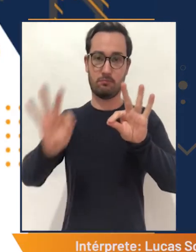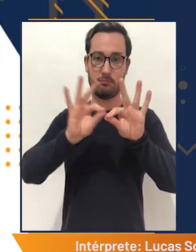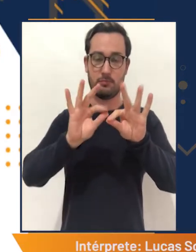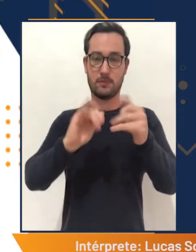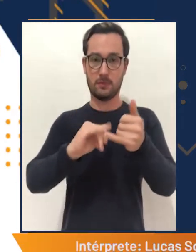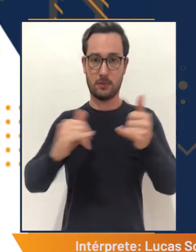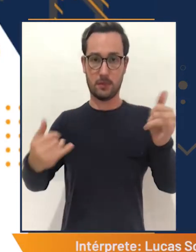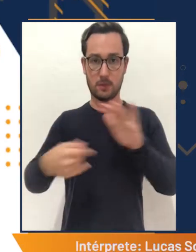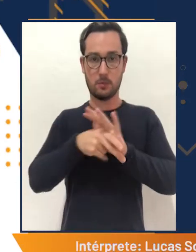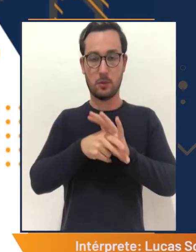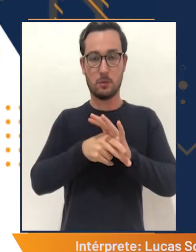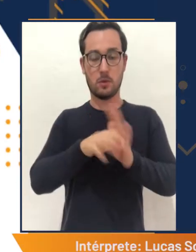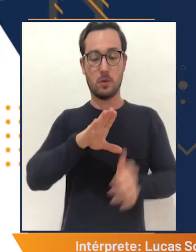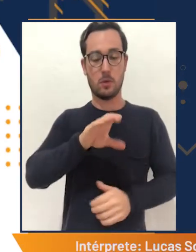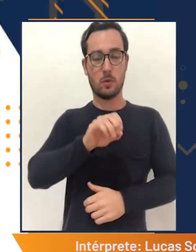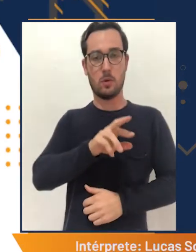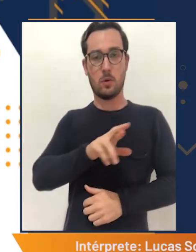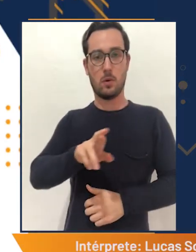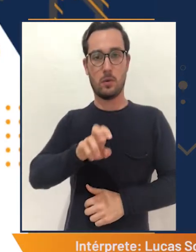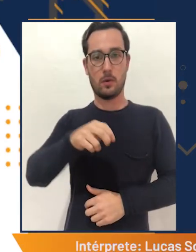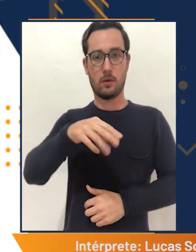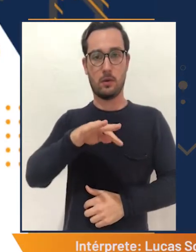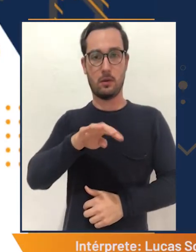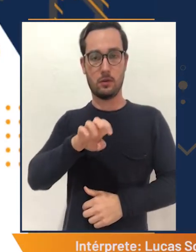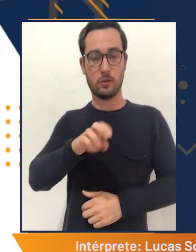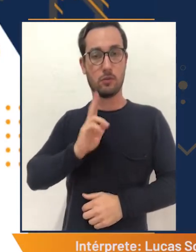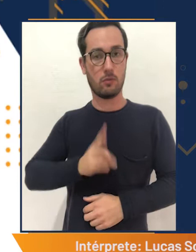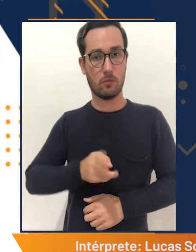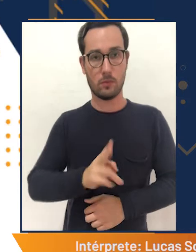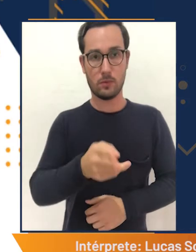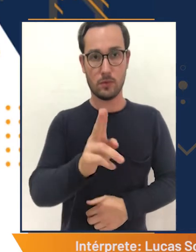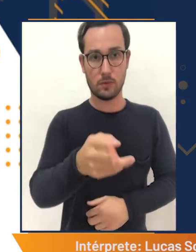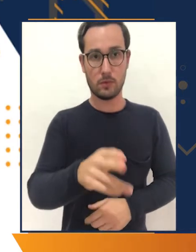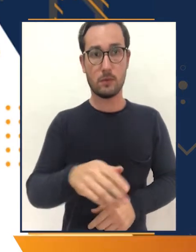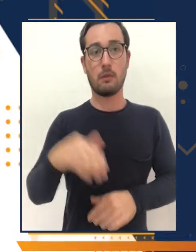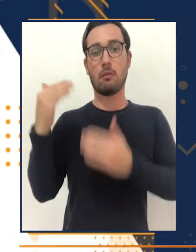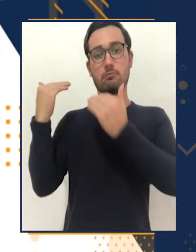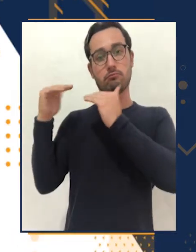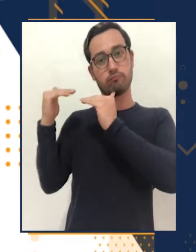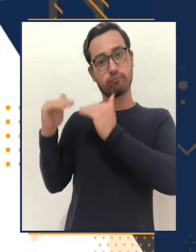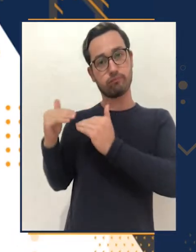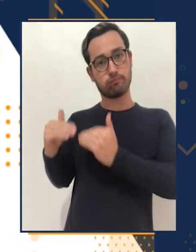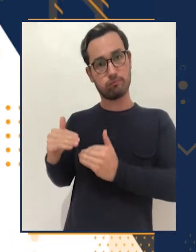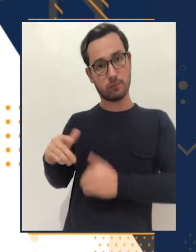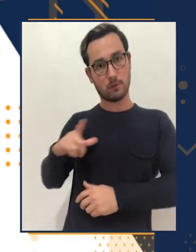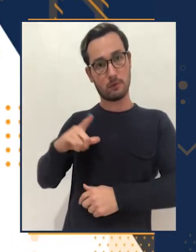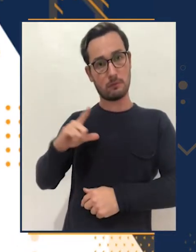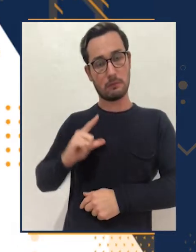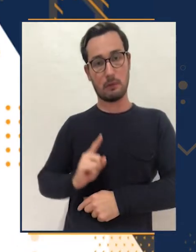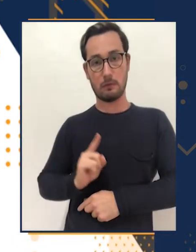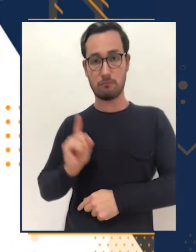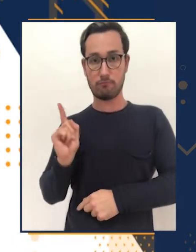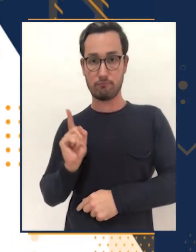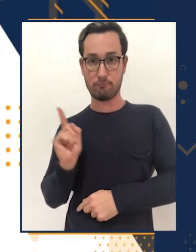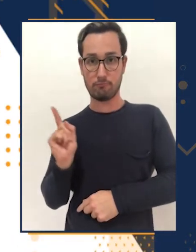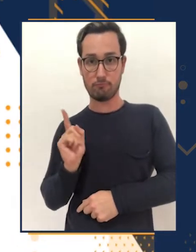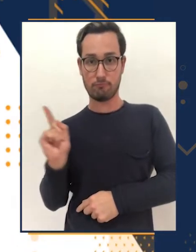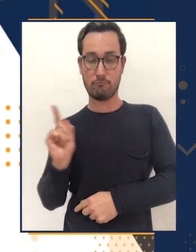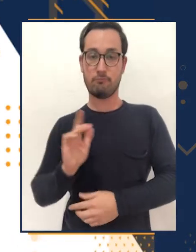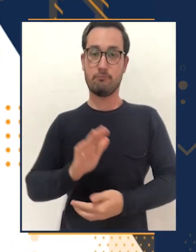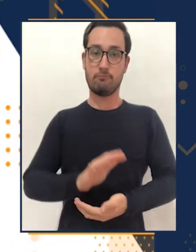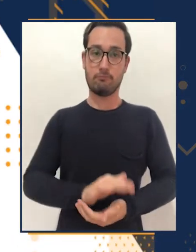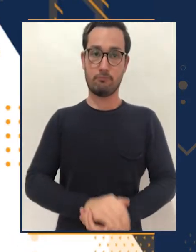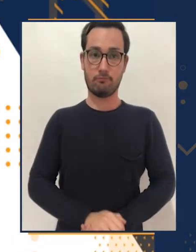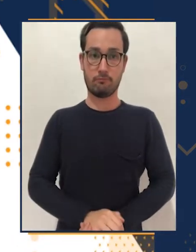sobre circuitos elétricos em corrente contínua, então utilizando divisores de tensão e de corrente, que são úteis